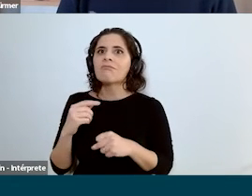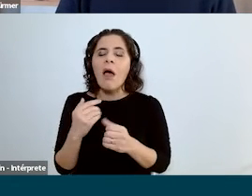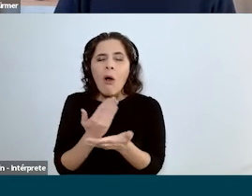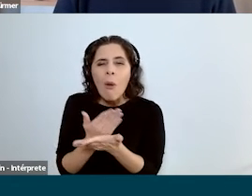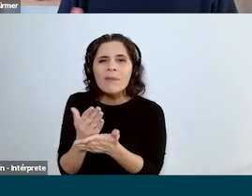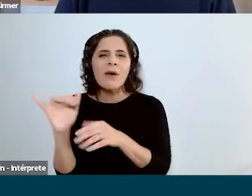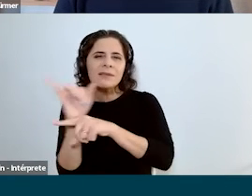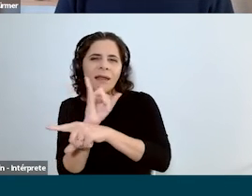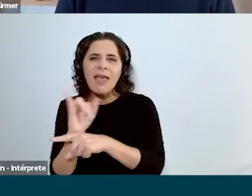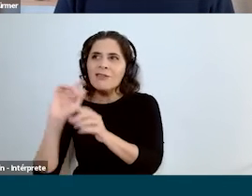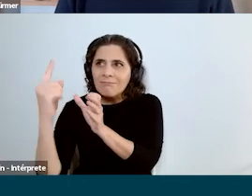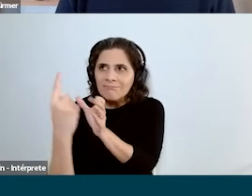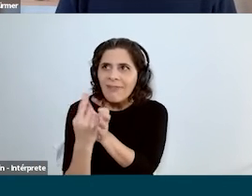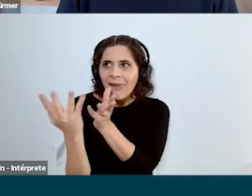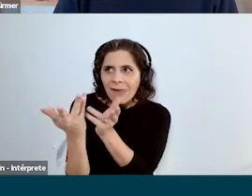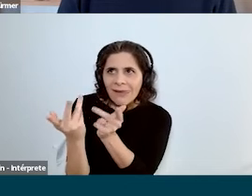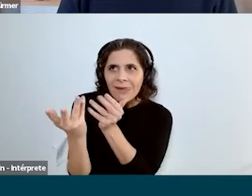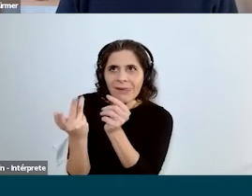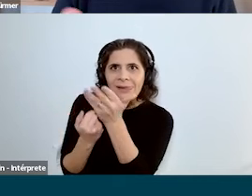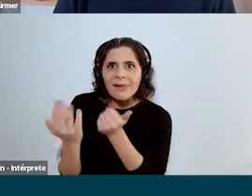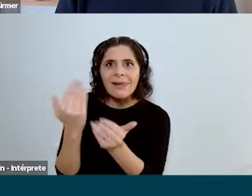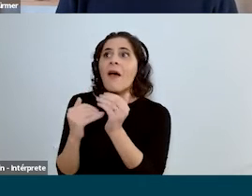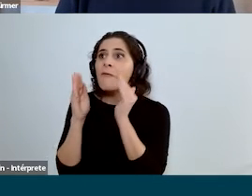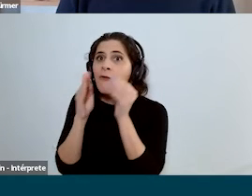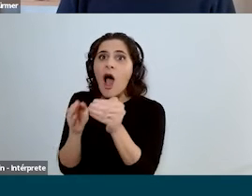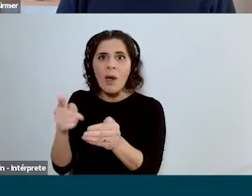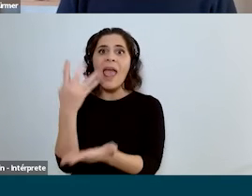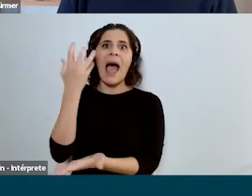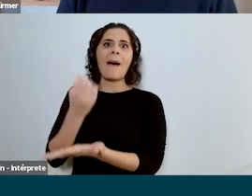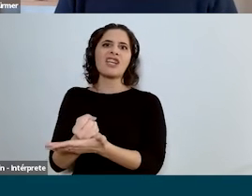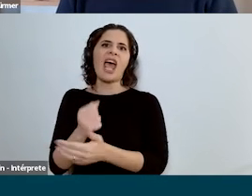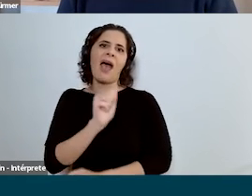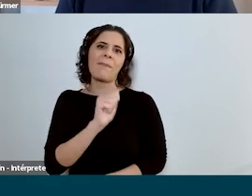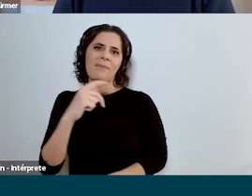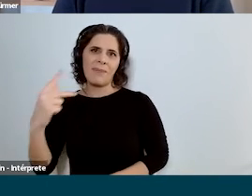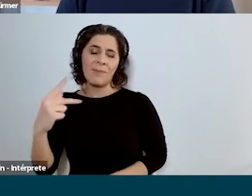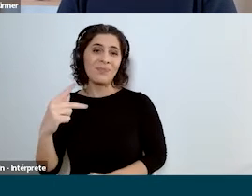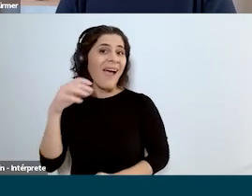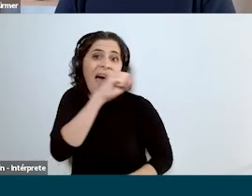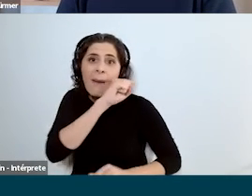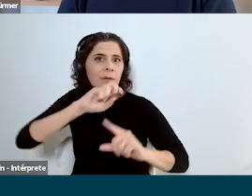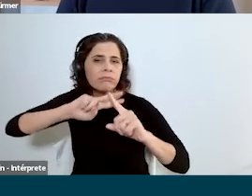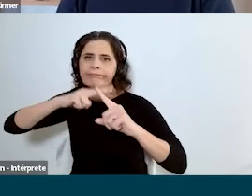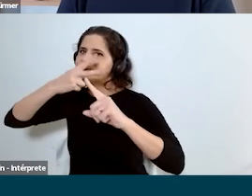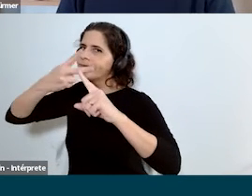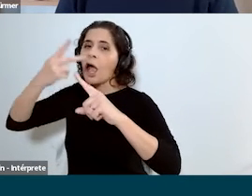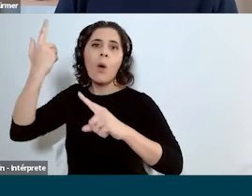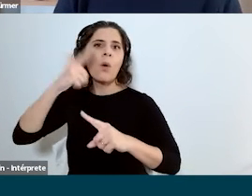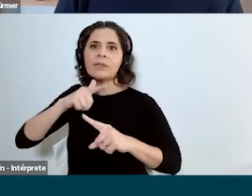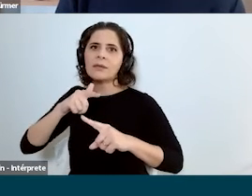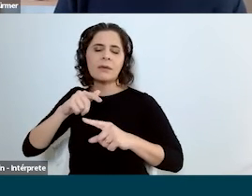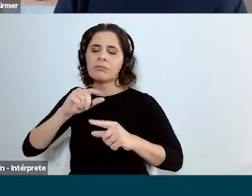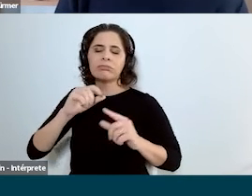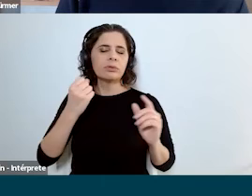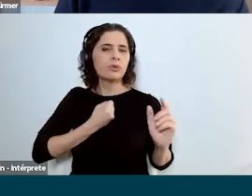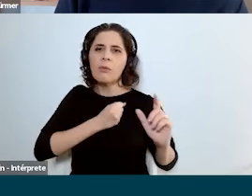de onboarding para esse novo assinante, focado em fazer as pessoas baixarem o aplicativo, e a gente, em poucos meses, duplicou o